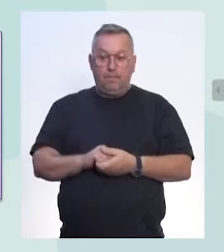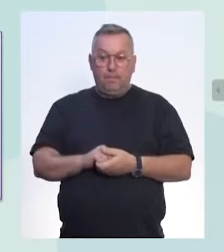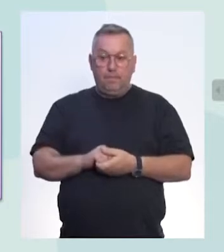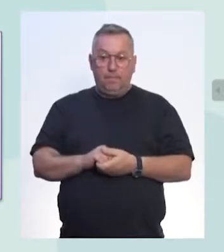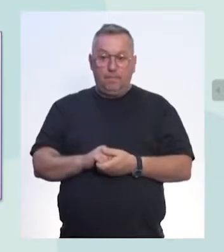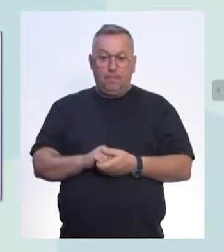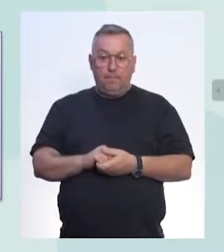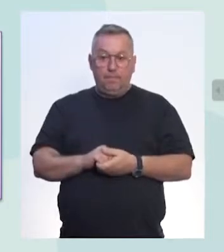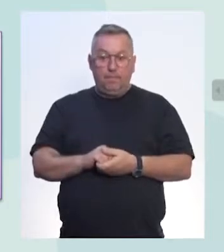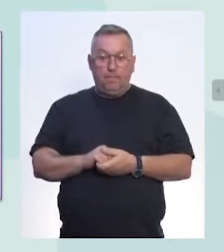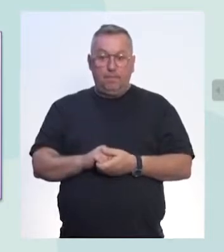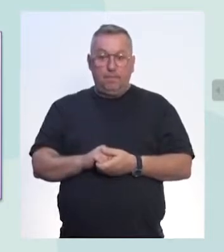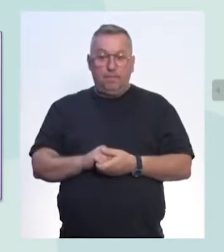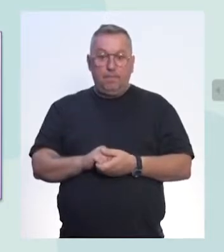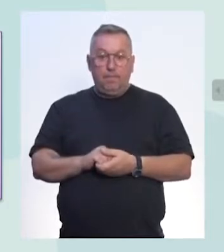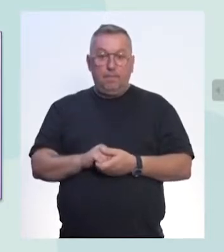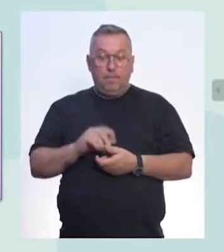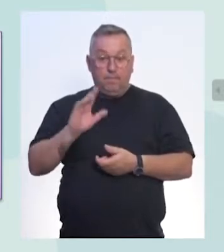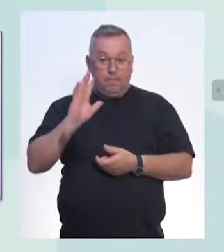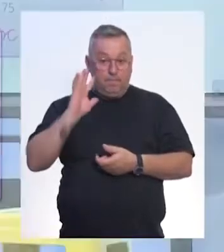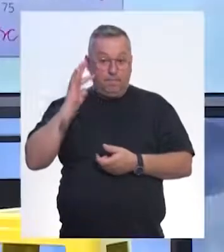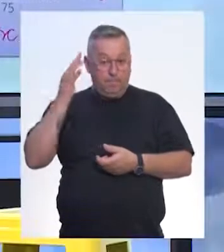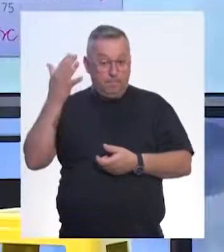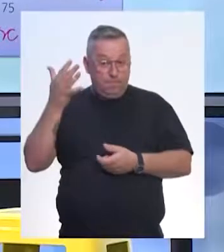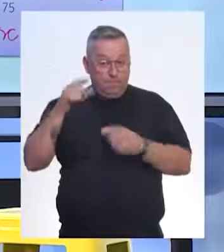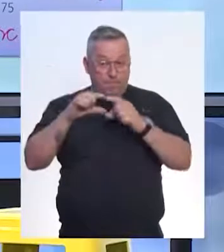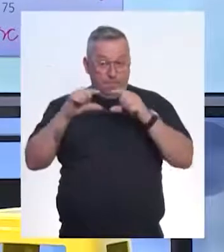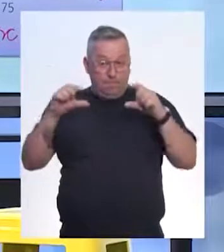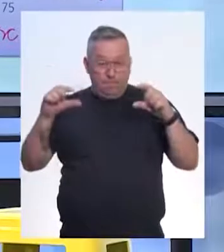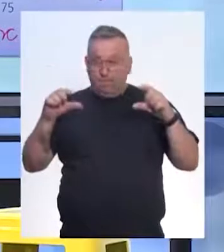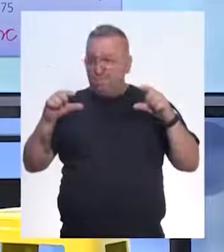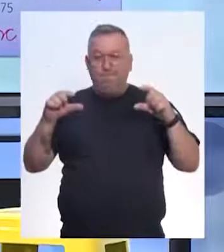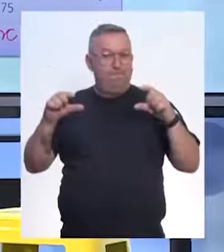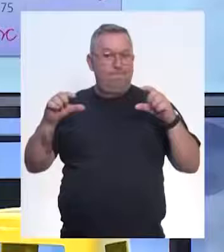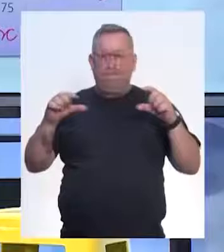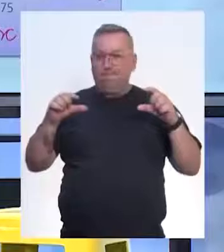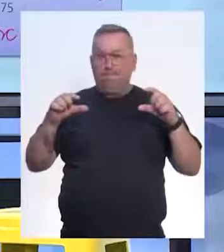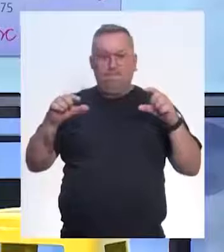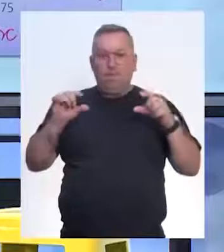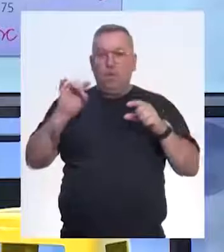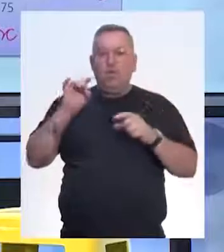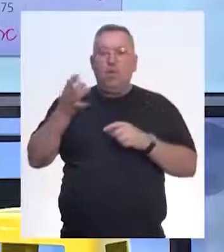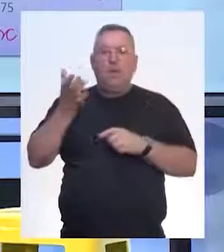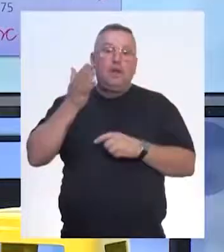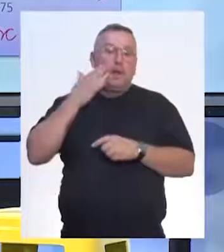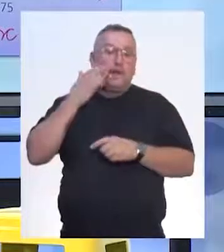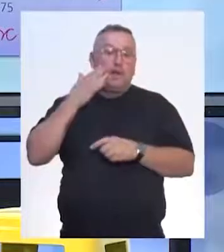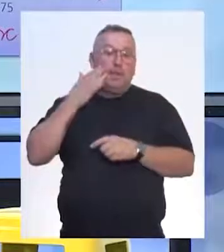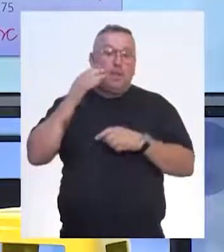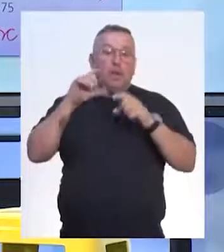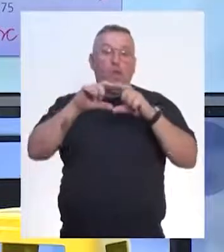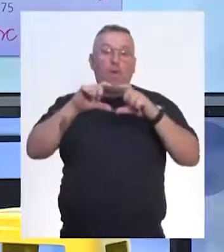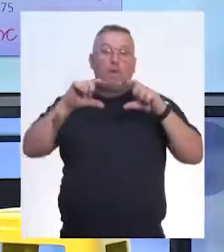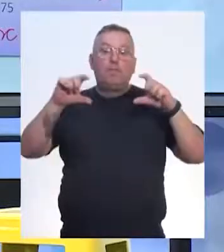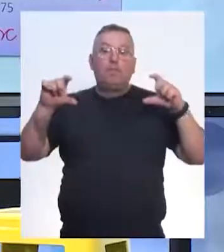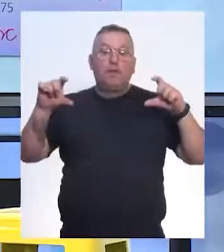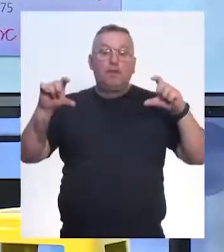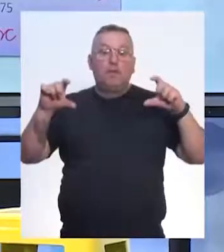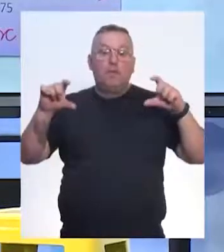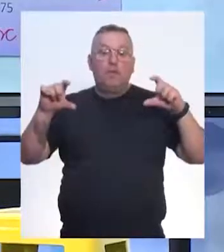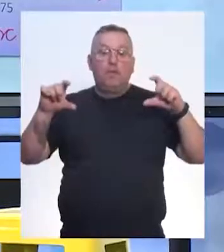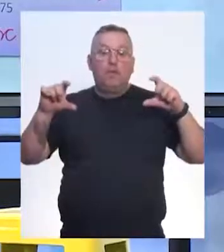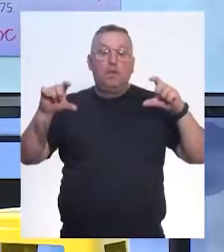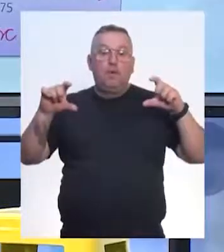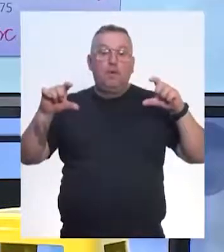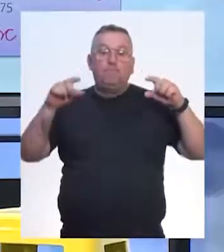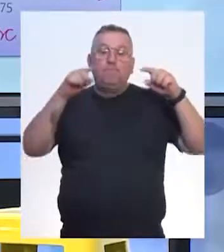75. Vou resolver essa expressão? Não, eu só queria saber qual a expressão